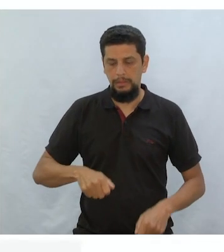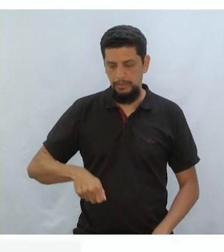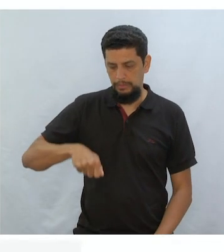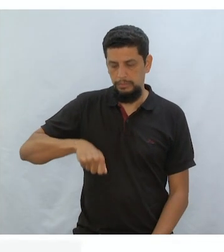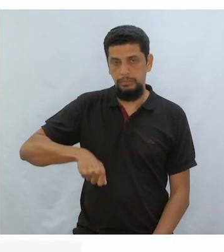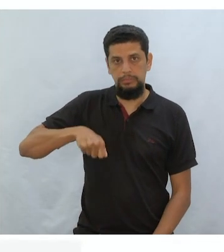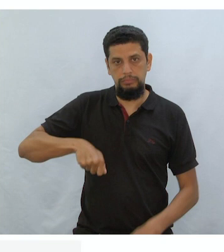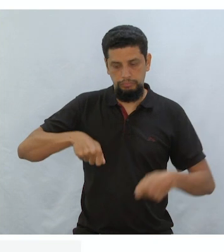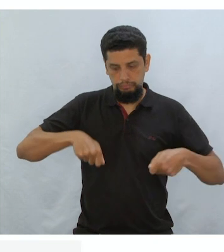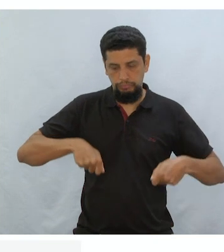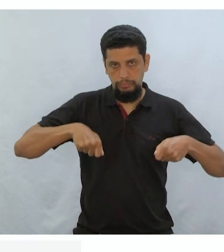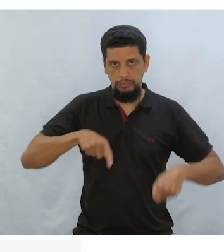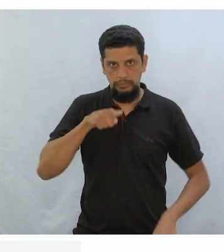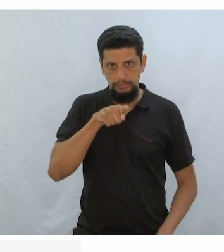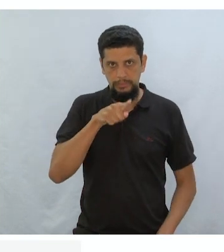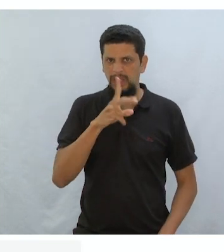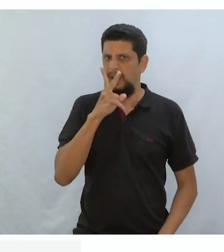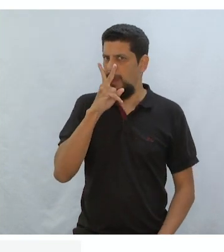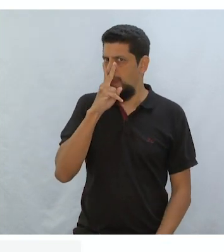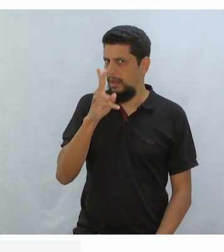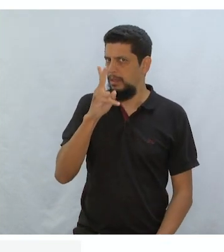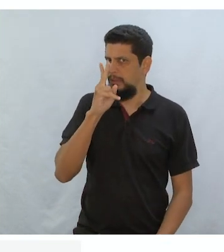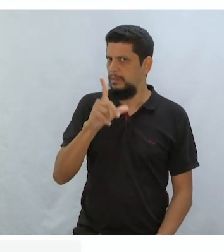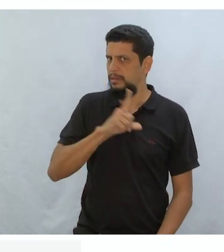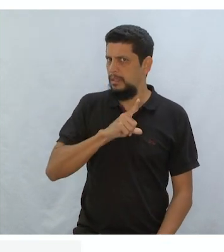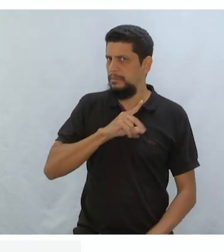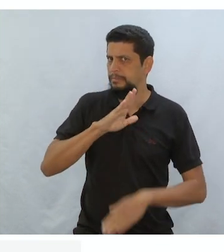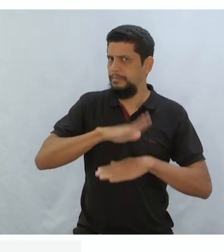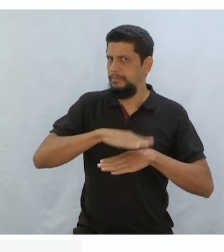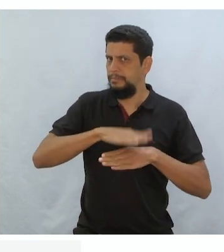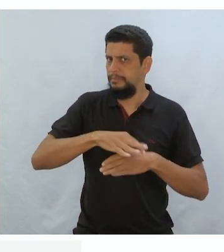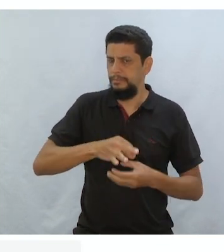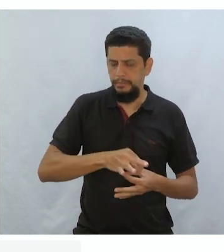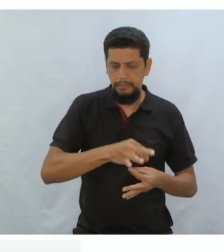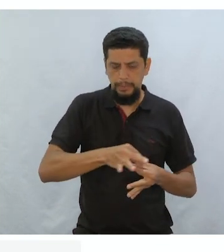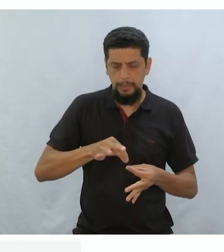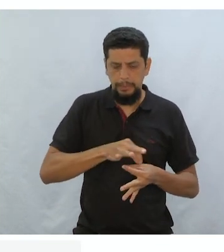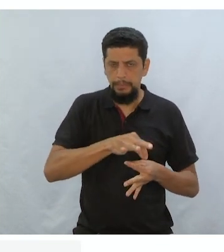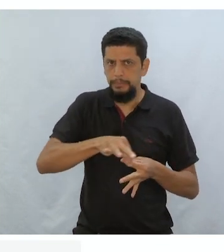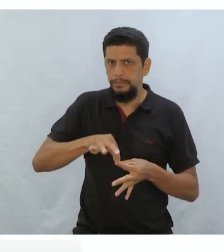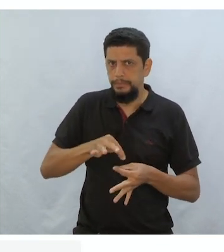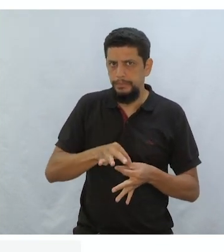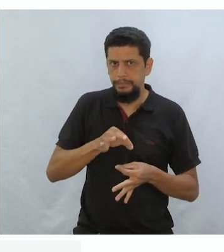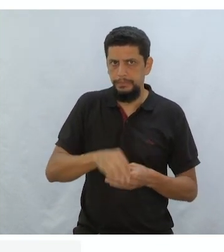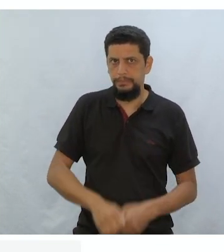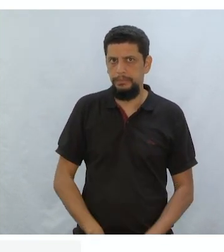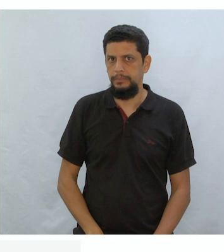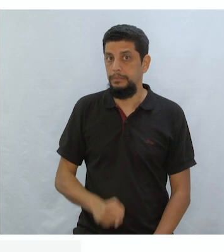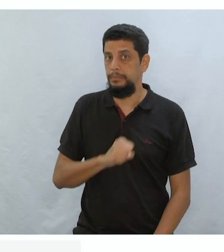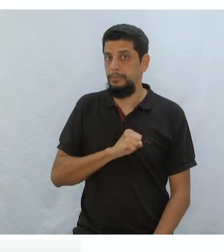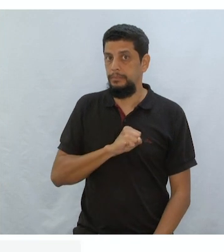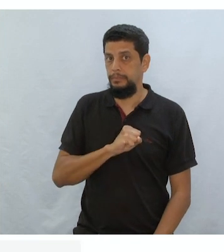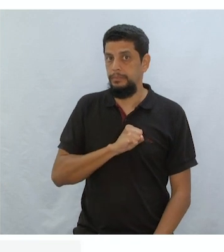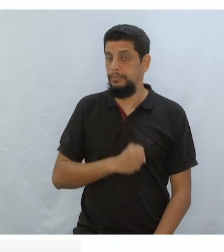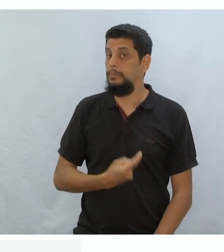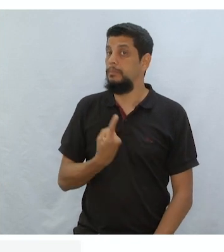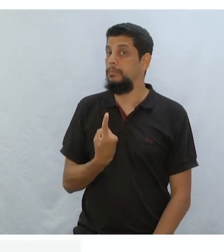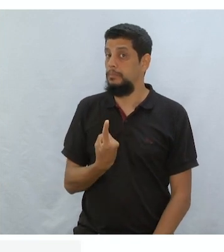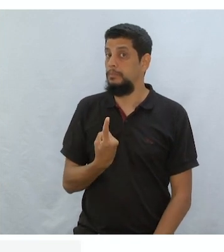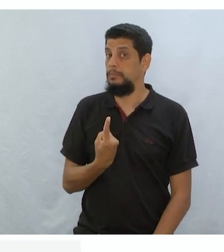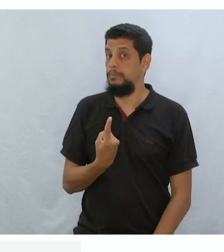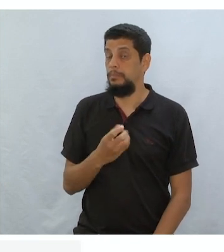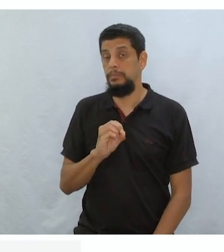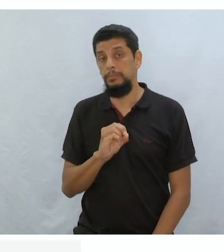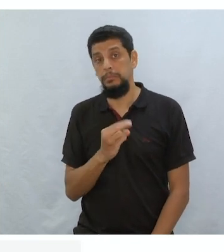Qual das cestas você acha que tem mais morangos? A cesta número